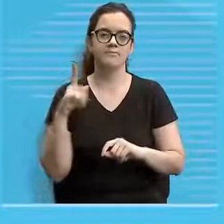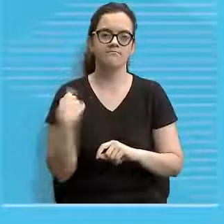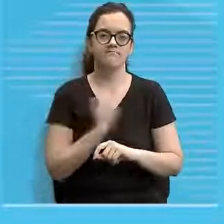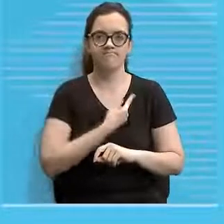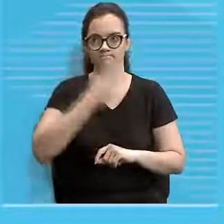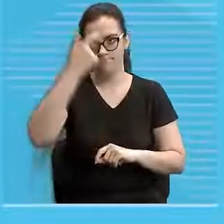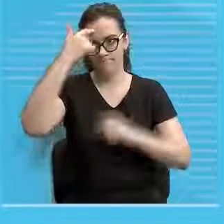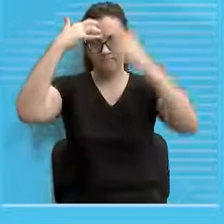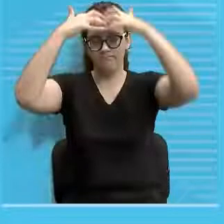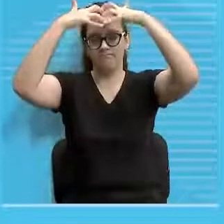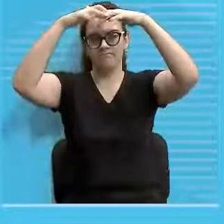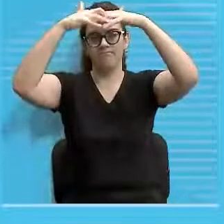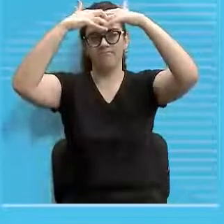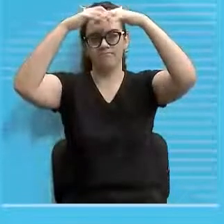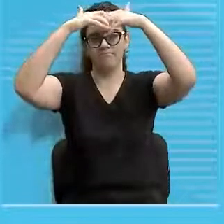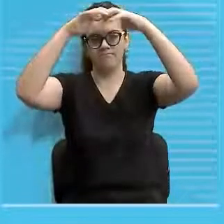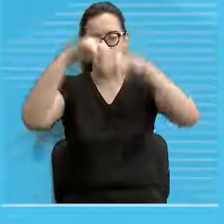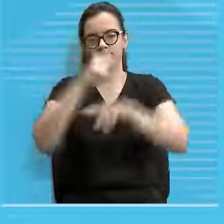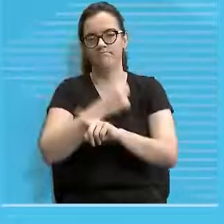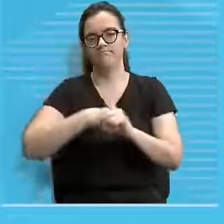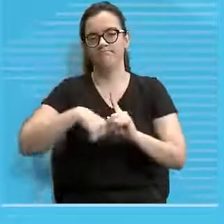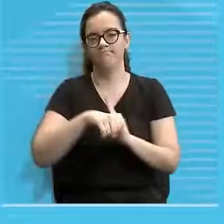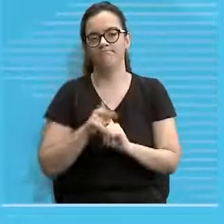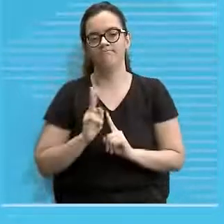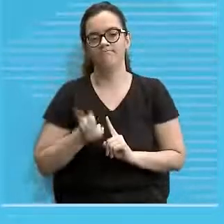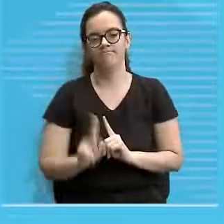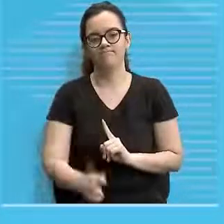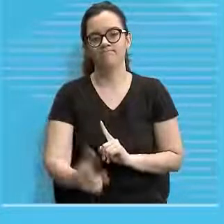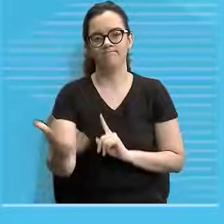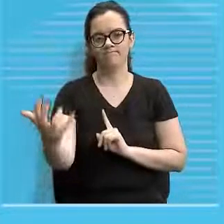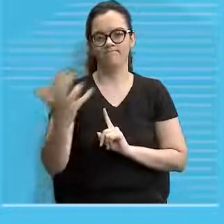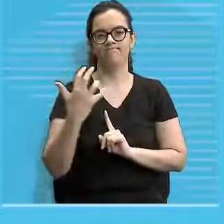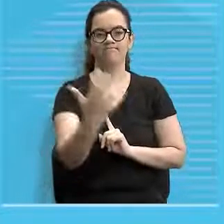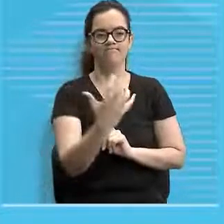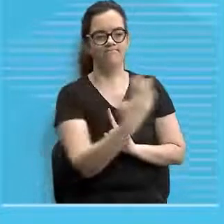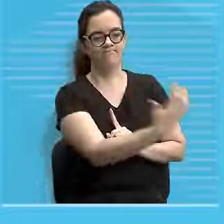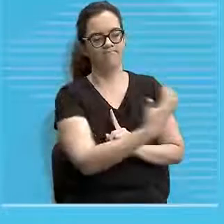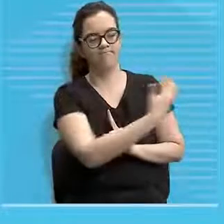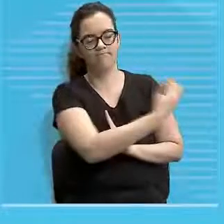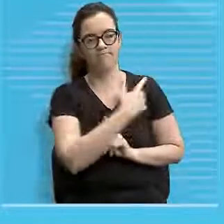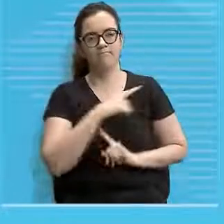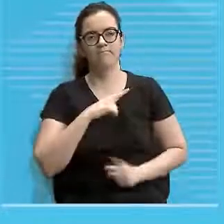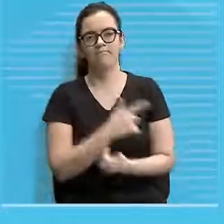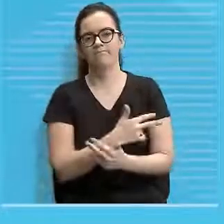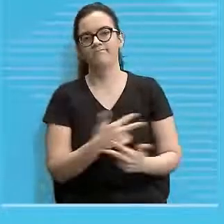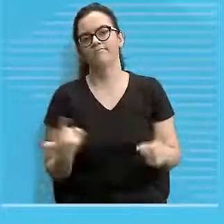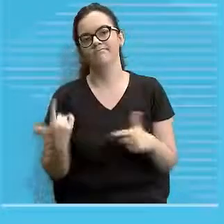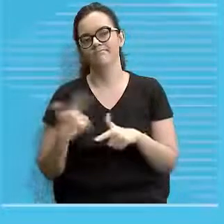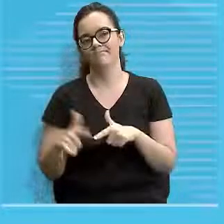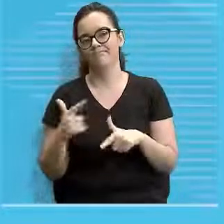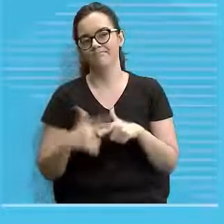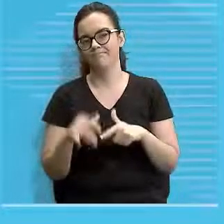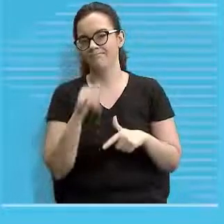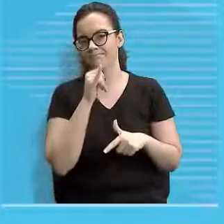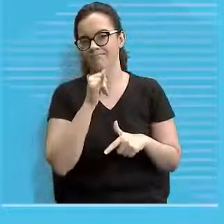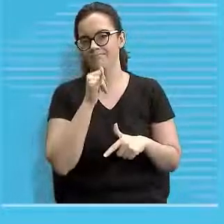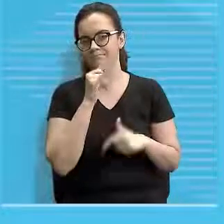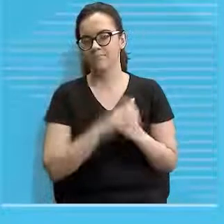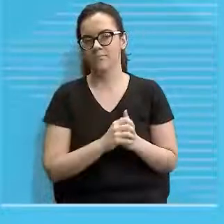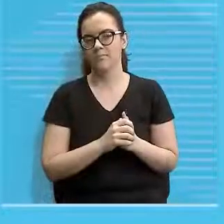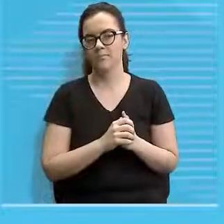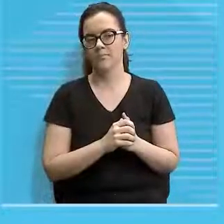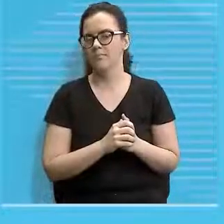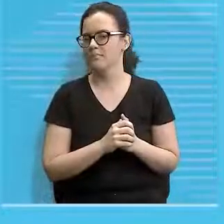dentro de uma sociedade que cada vez mais nós temos aí transtornos alimentares, tem anorexia,